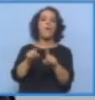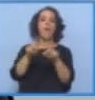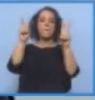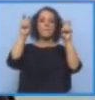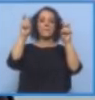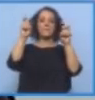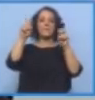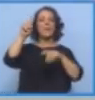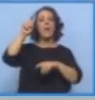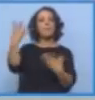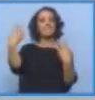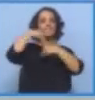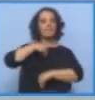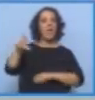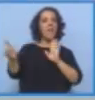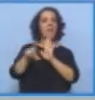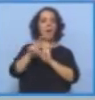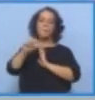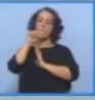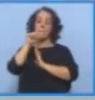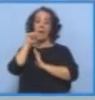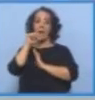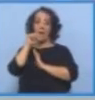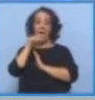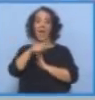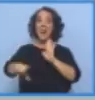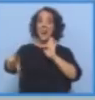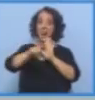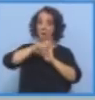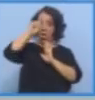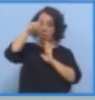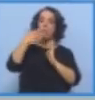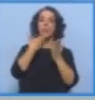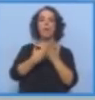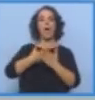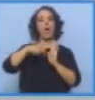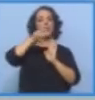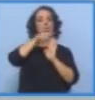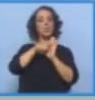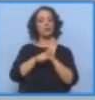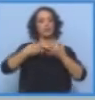lei, ainda não sabe a lei. É a lei que dá estatuto às pessoas, não é a sua dignidade, nem é a